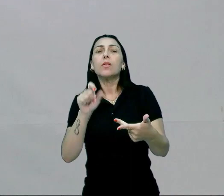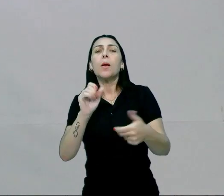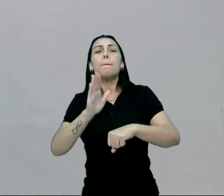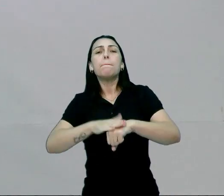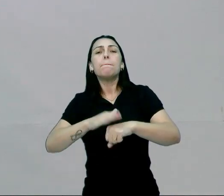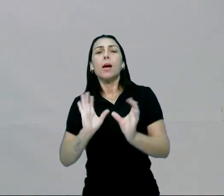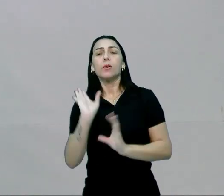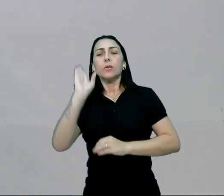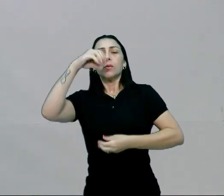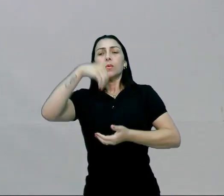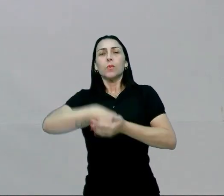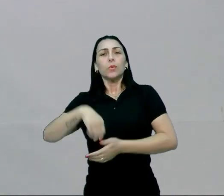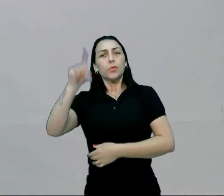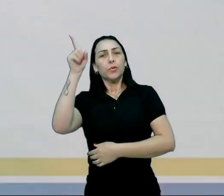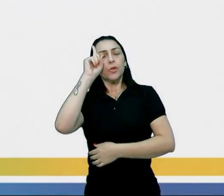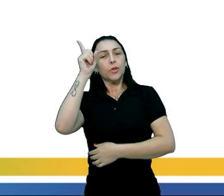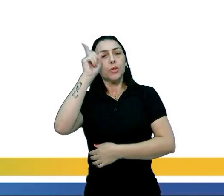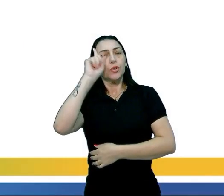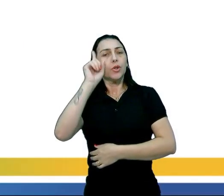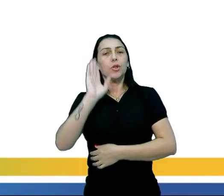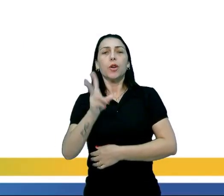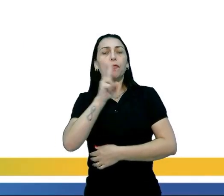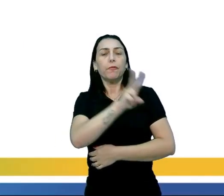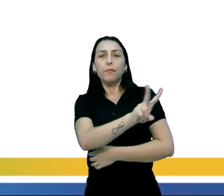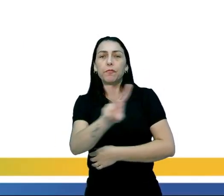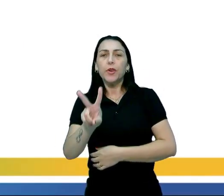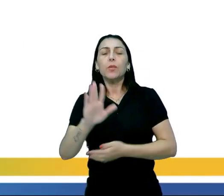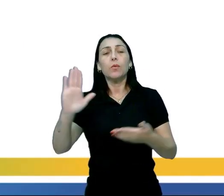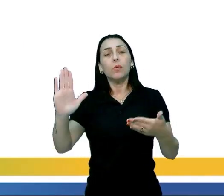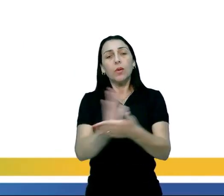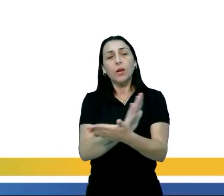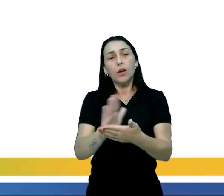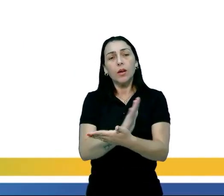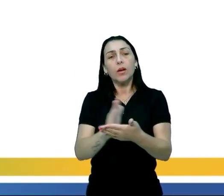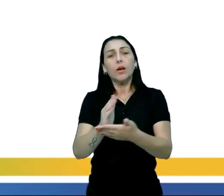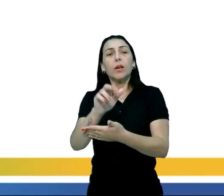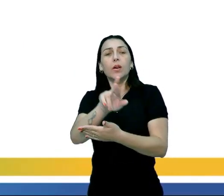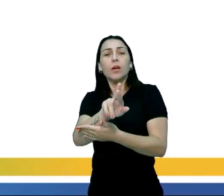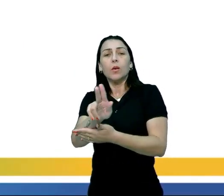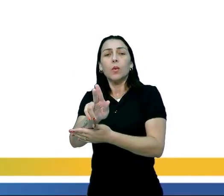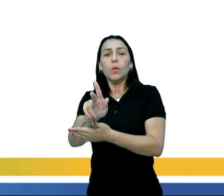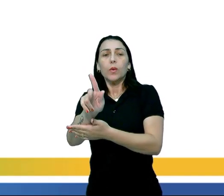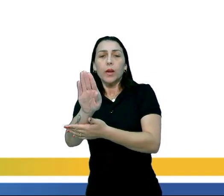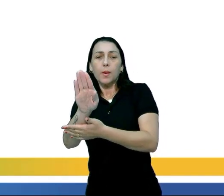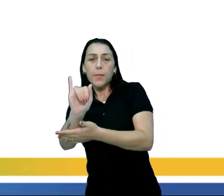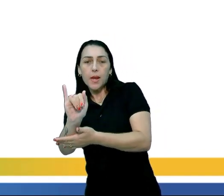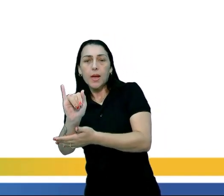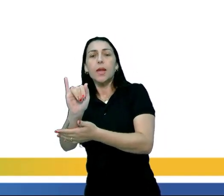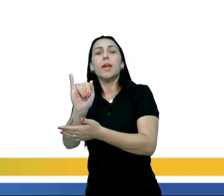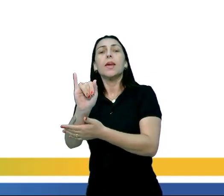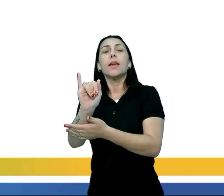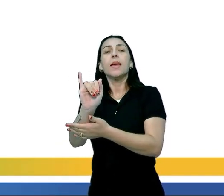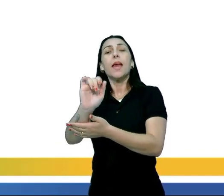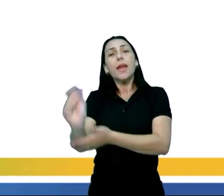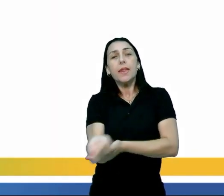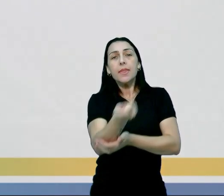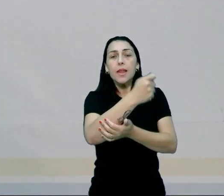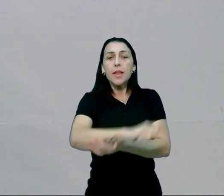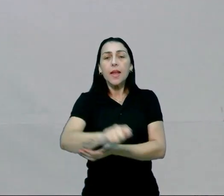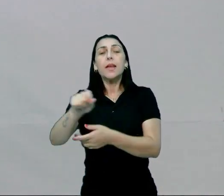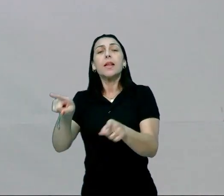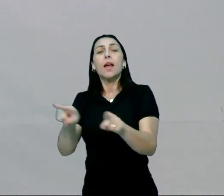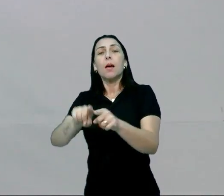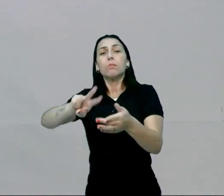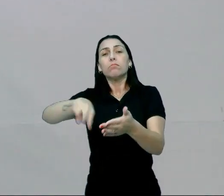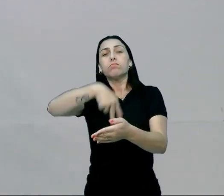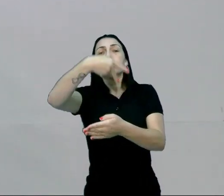são mais incorporadas no seu cotidiano. A gente já viu aqui algumas, né, como o rugby, tênis de mesa e o